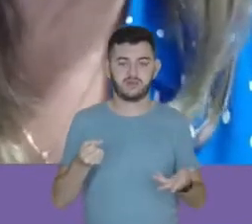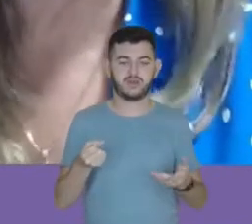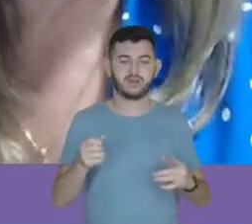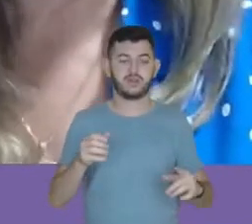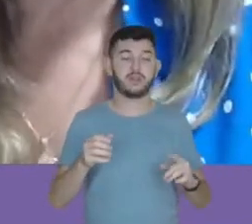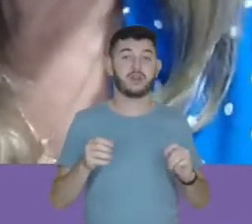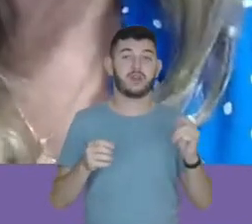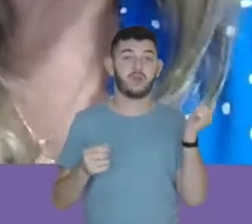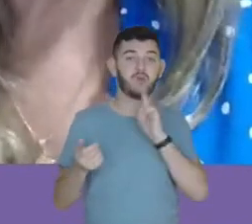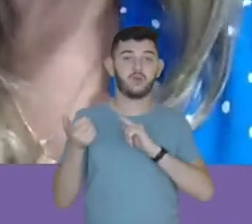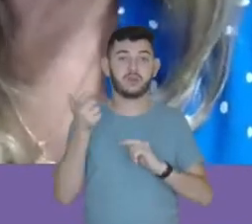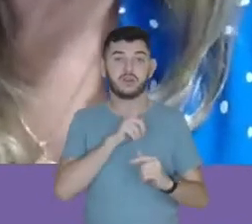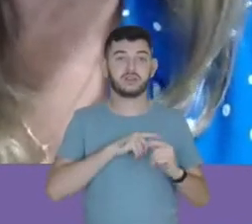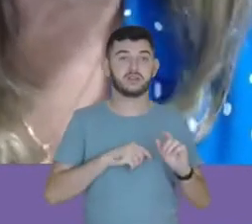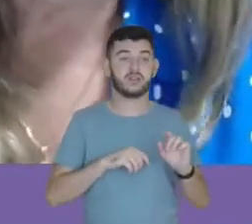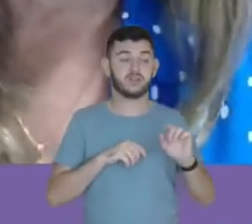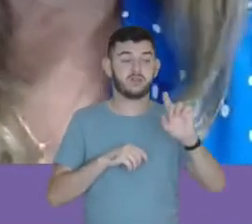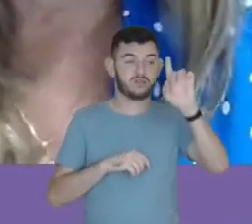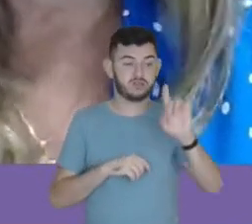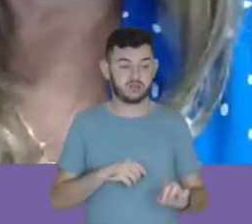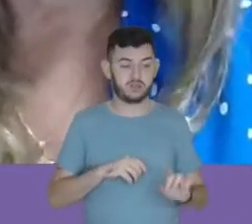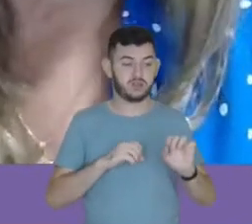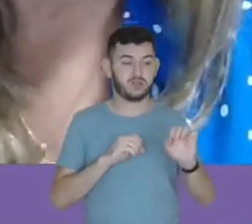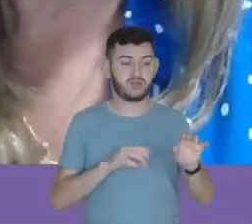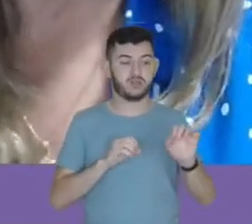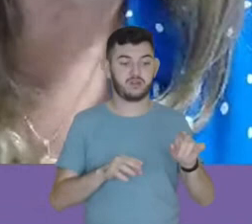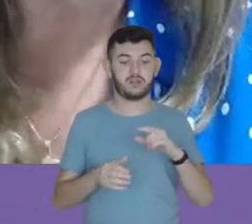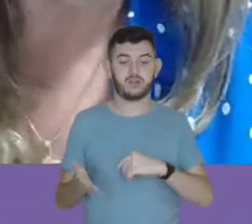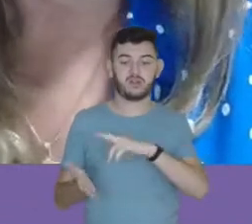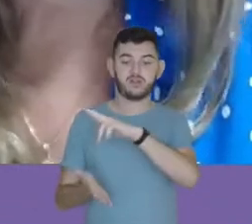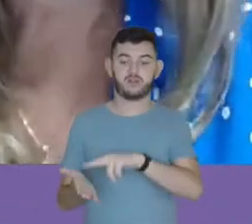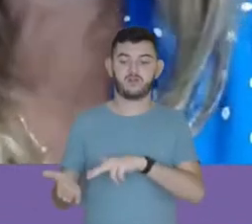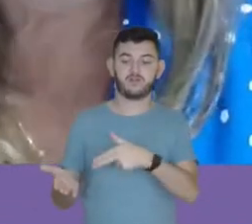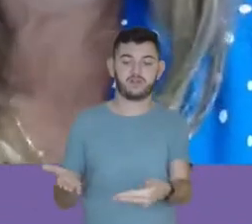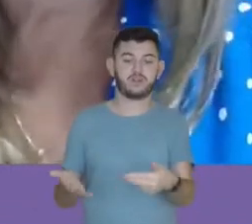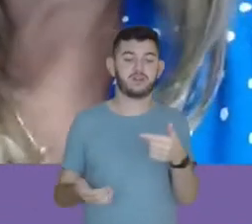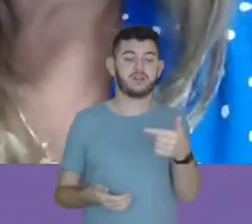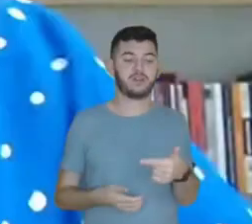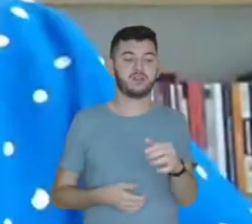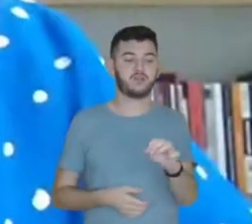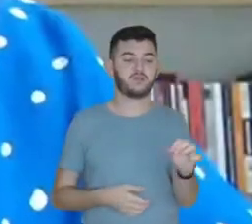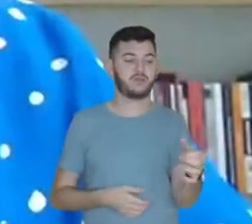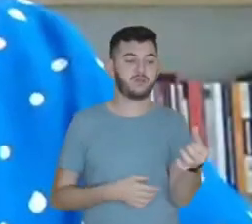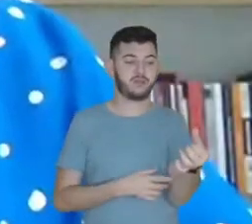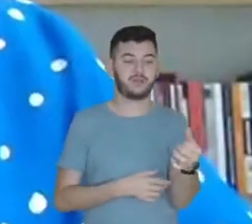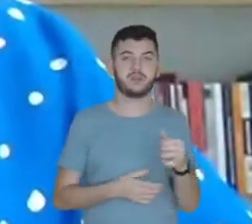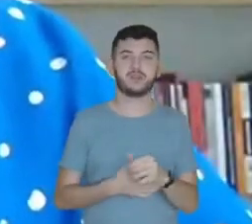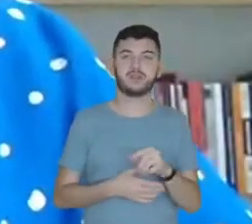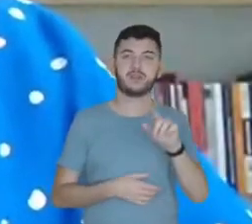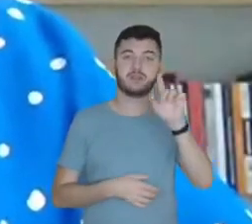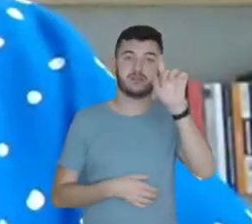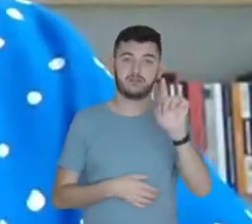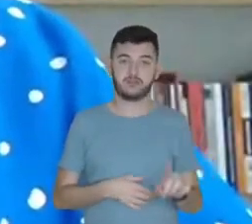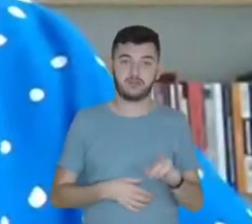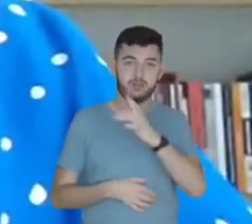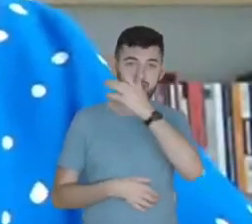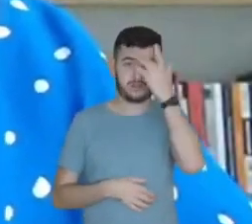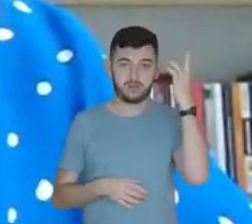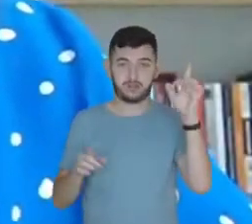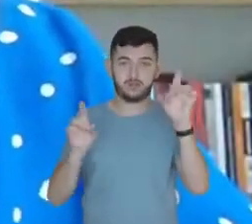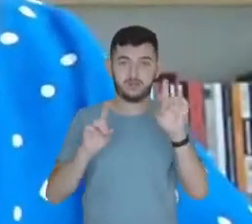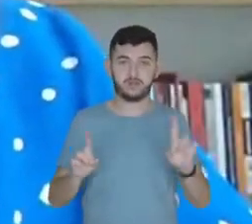direito à educação por meio da Convenção Internacional de 2006 sobre os direitos das pessoas com